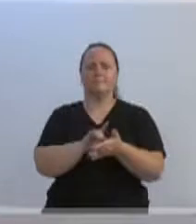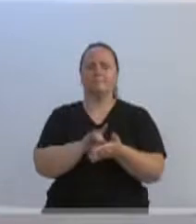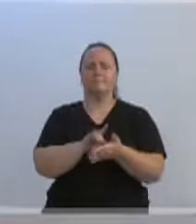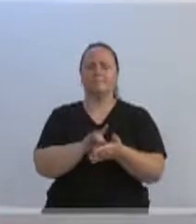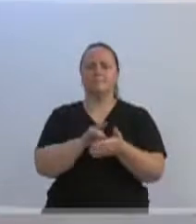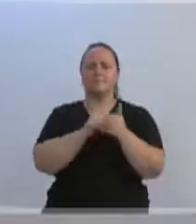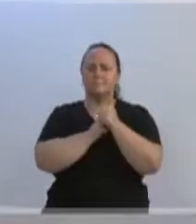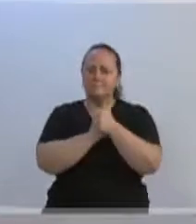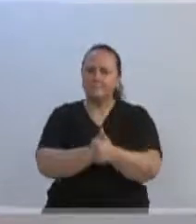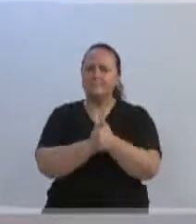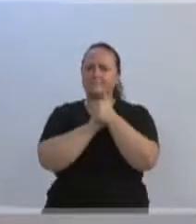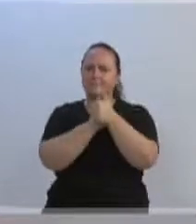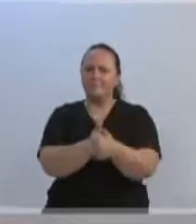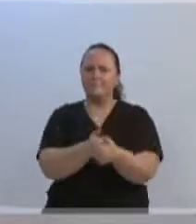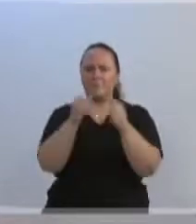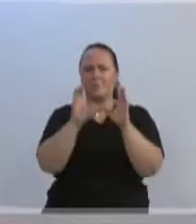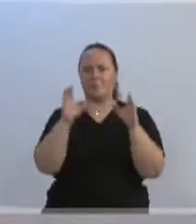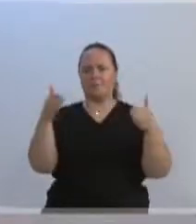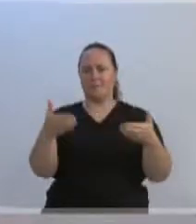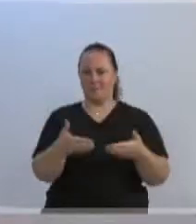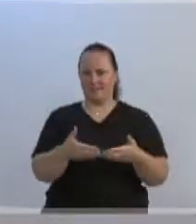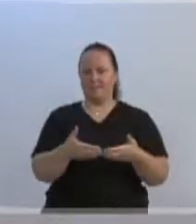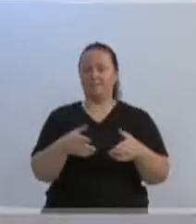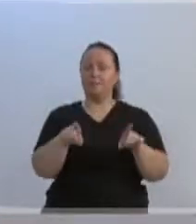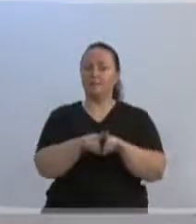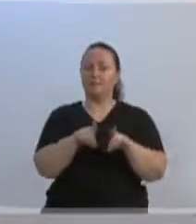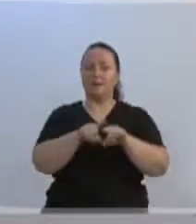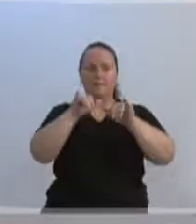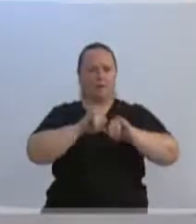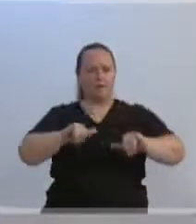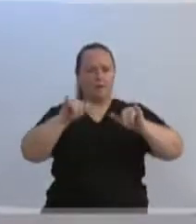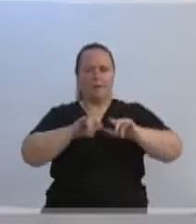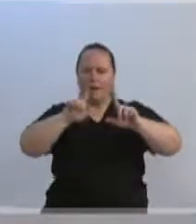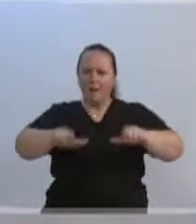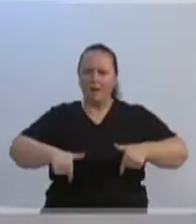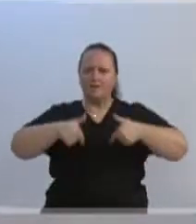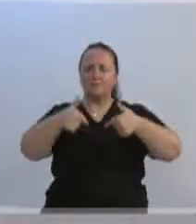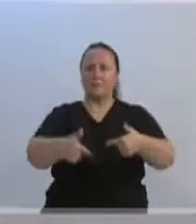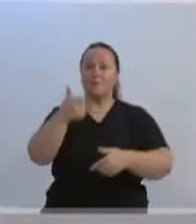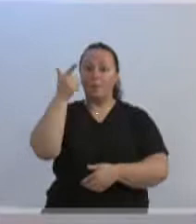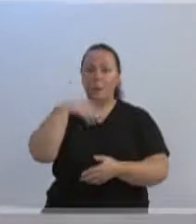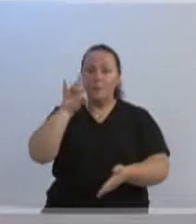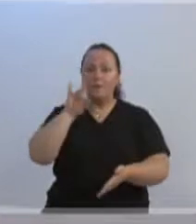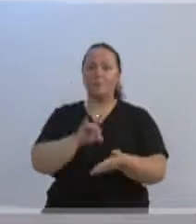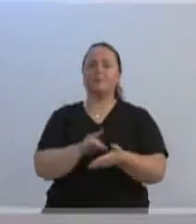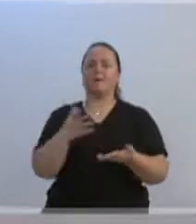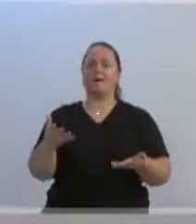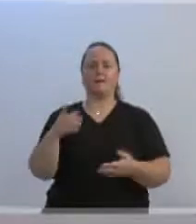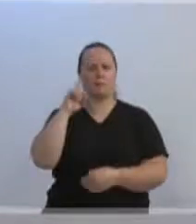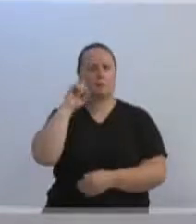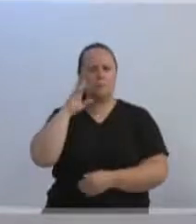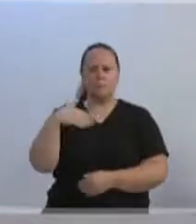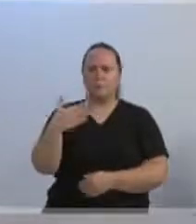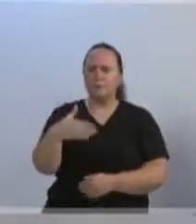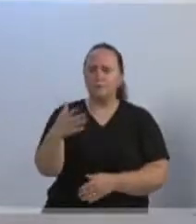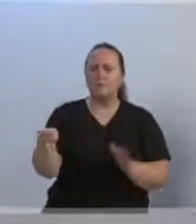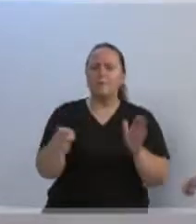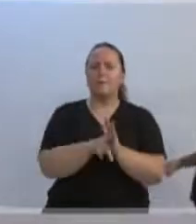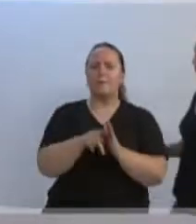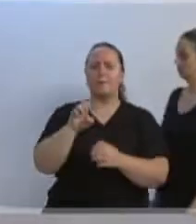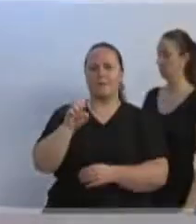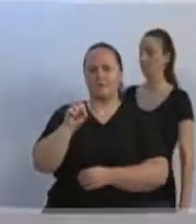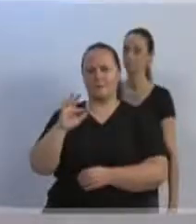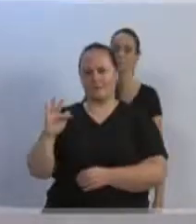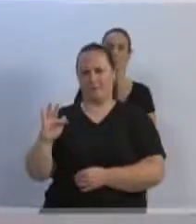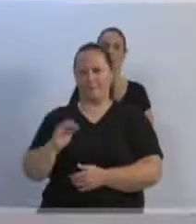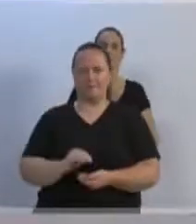acompanham a sua comunidade e desencadeiam ações que além daquela do dia a dia de uma unidade de saúde